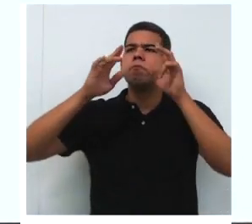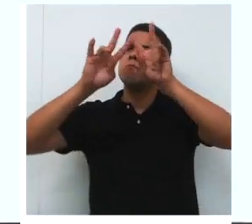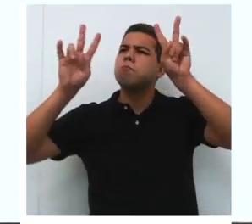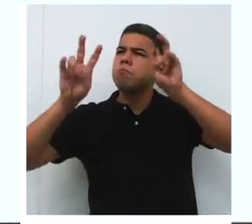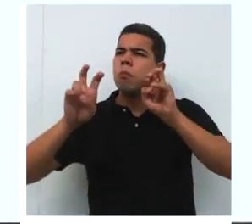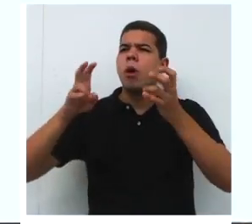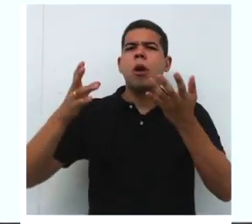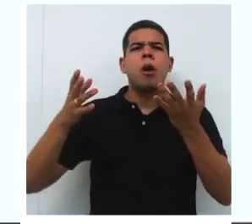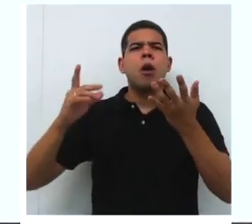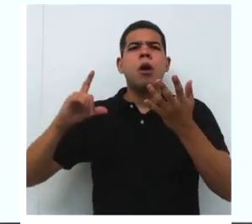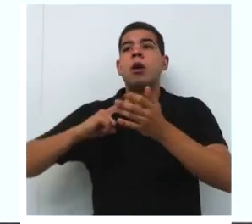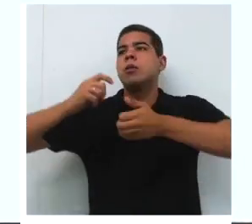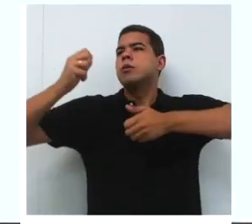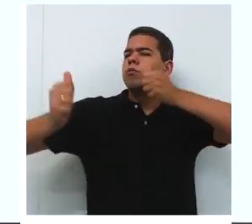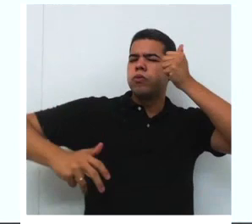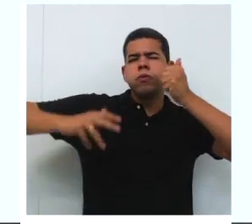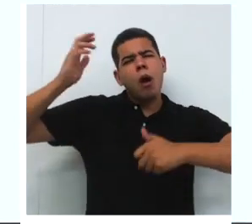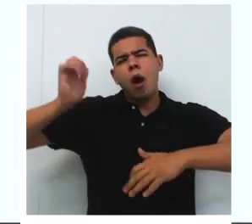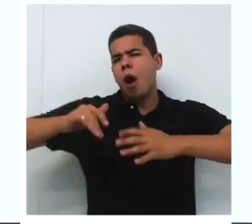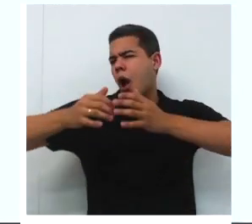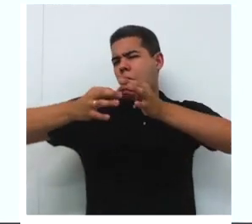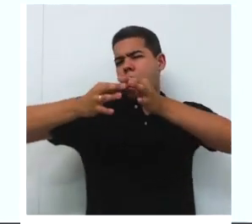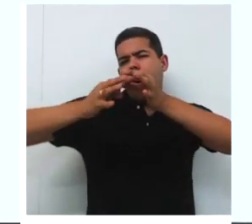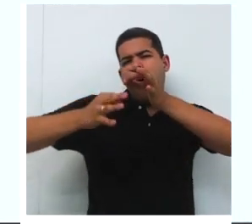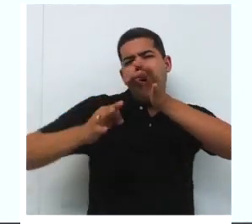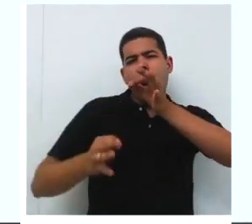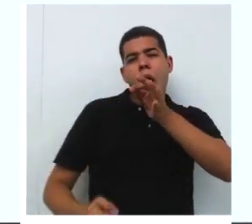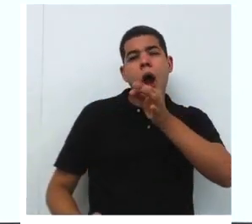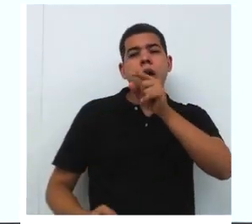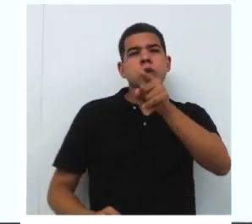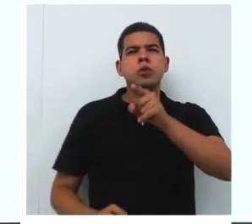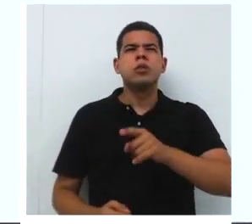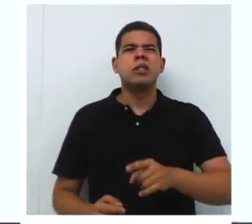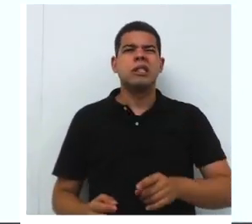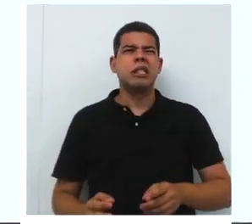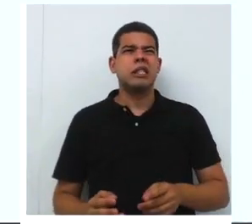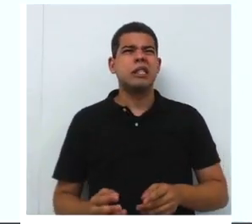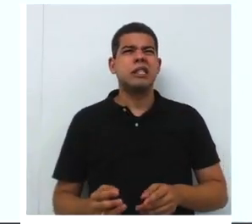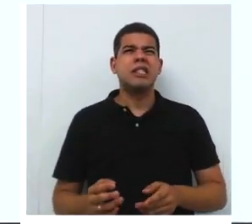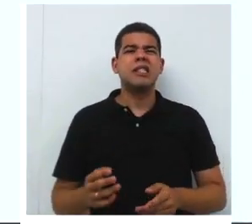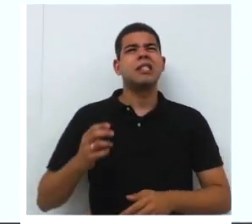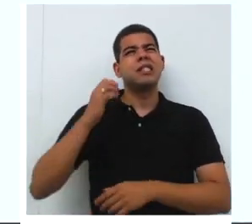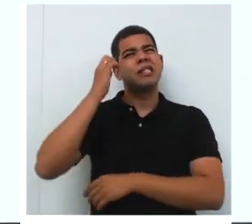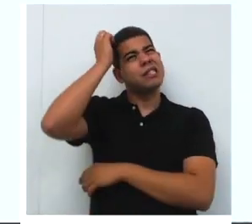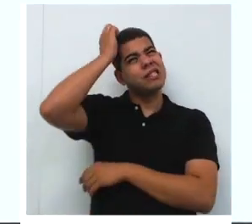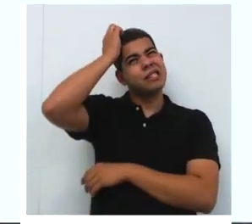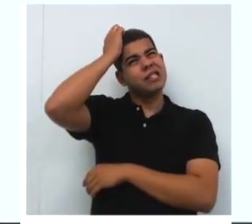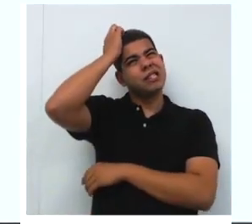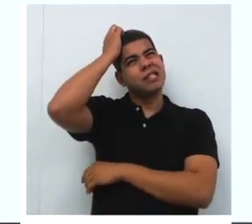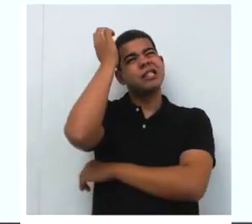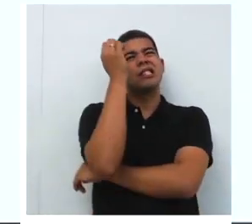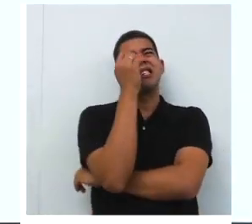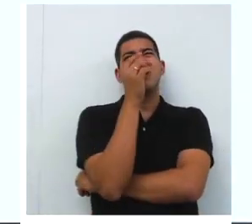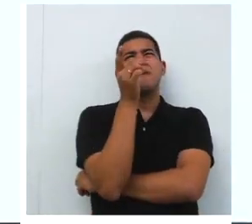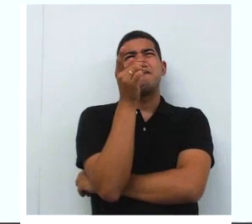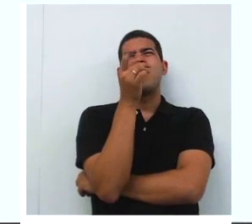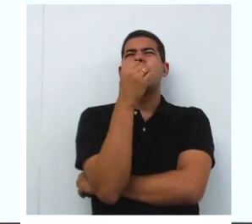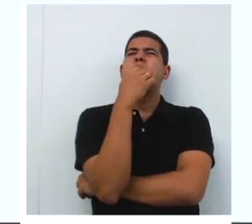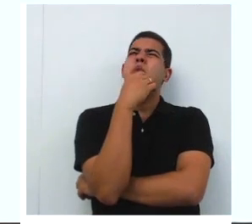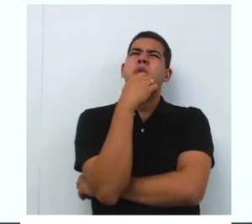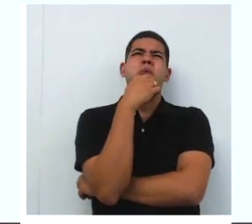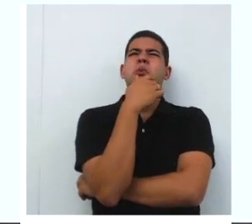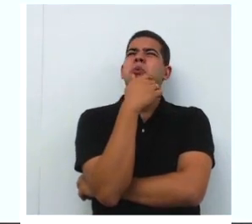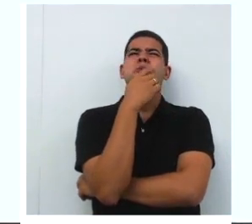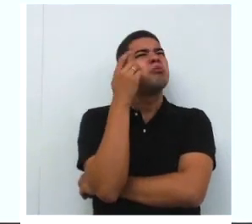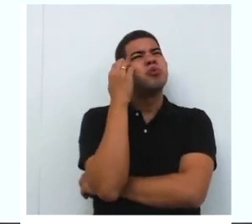um assunto, uma explanação, uma explicação, mas que ela o quê? Ela é dúbia, quer dizer, ela dá uma dúvida, você